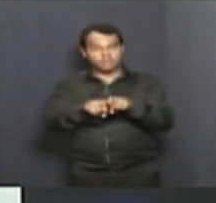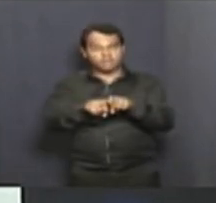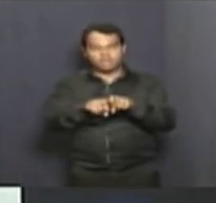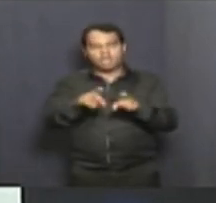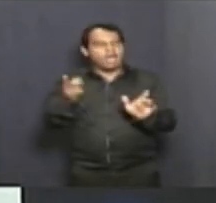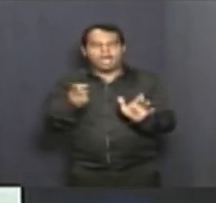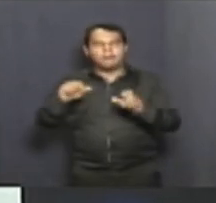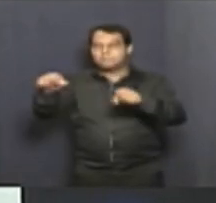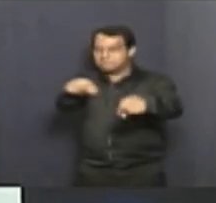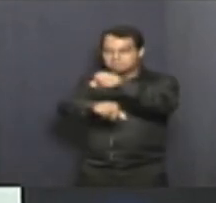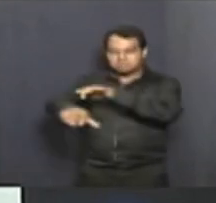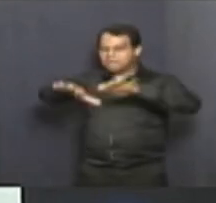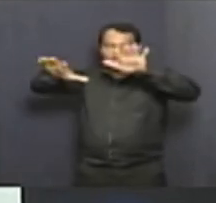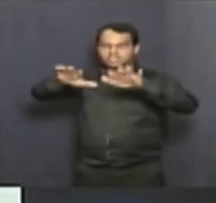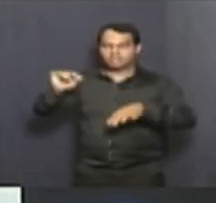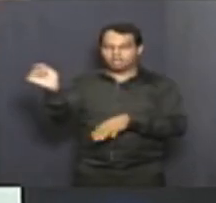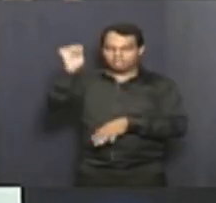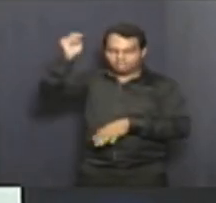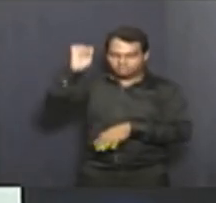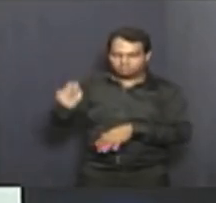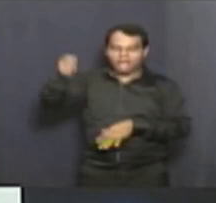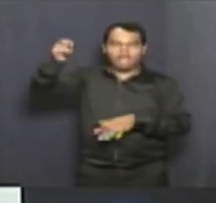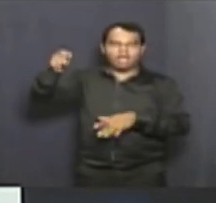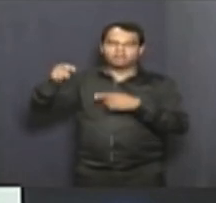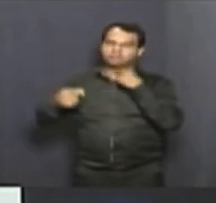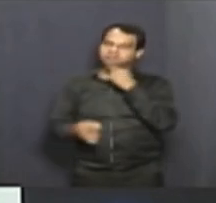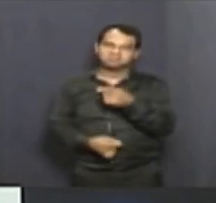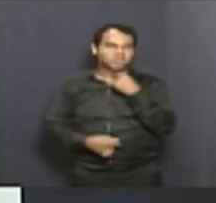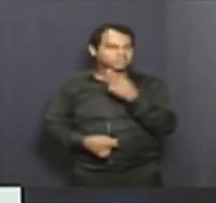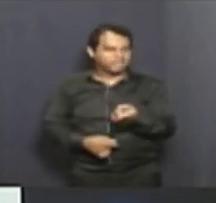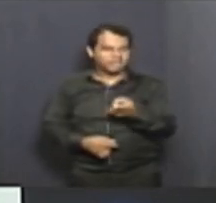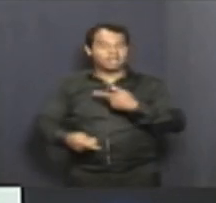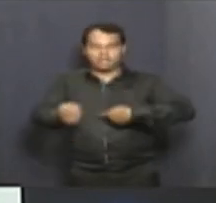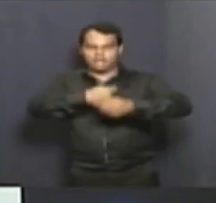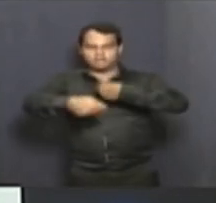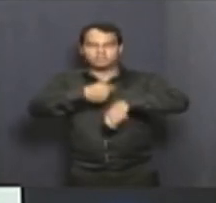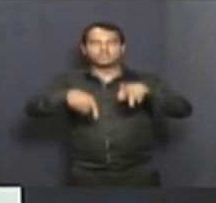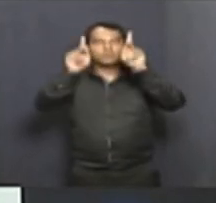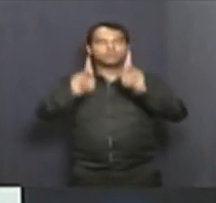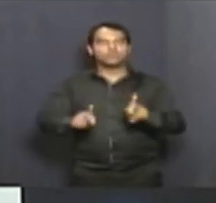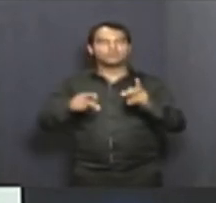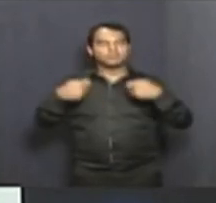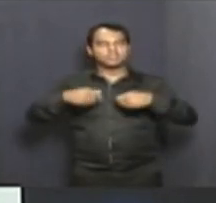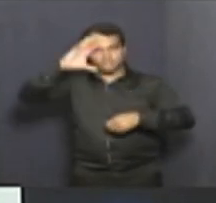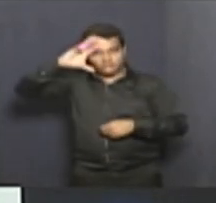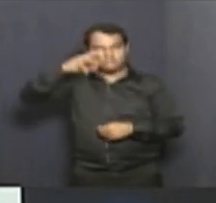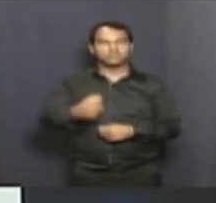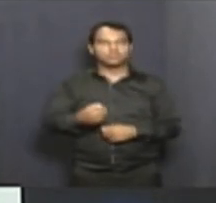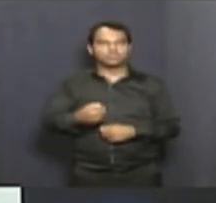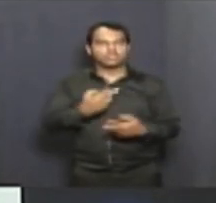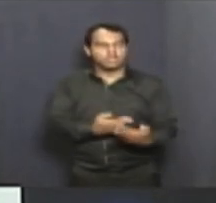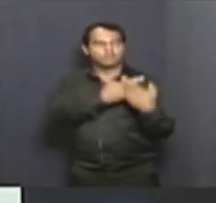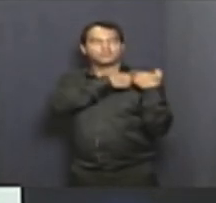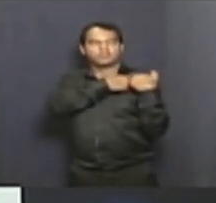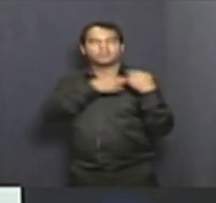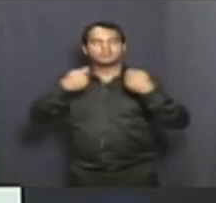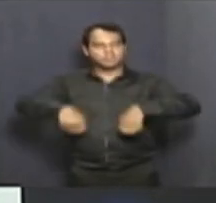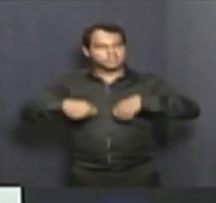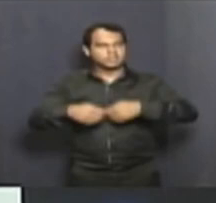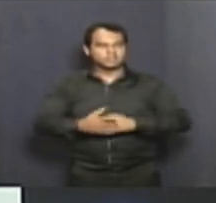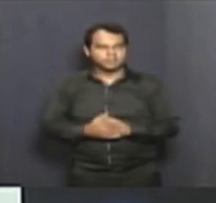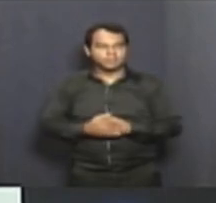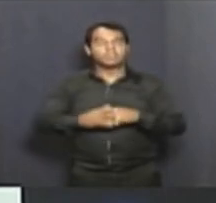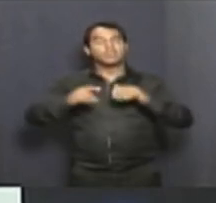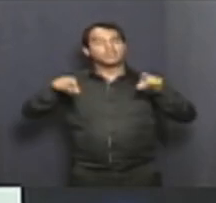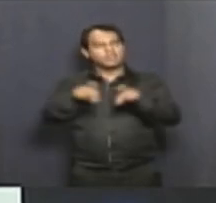com mágica com varinha mágica porque na administração pública você precisa tomar atitudes responsabilidade e é muito